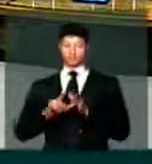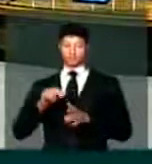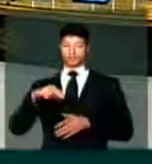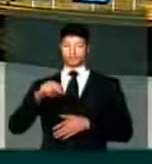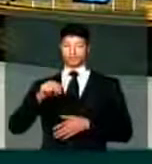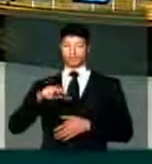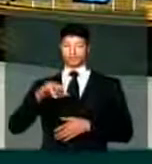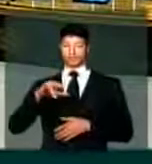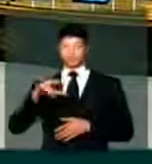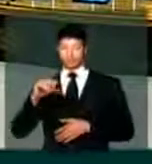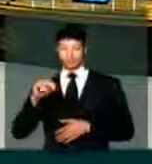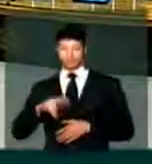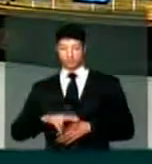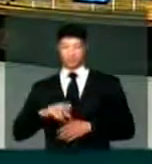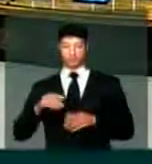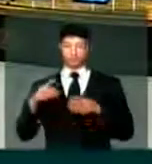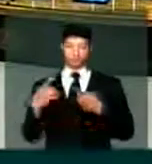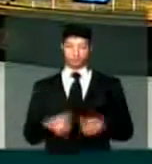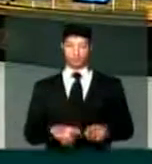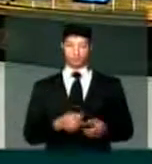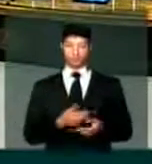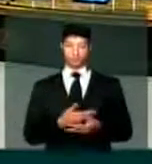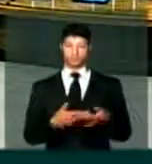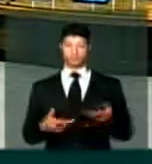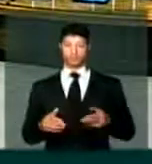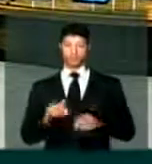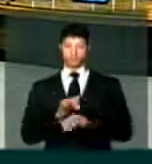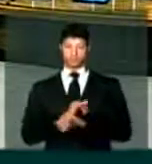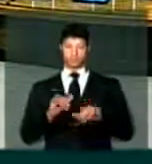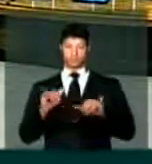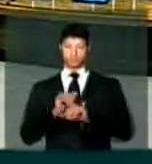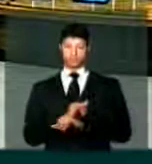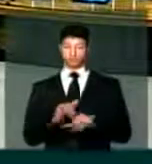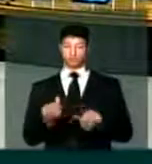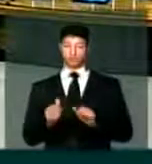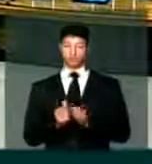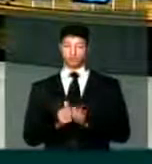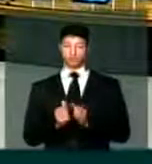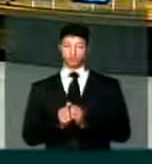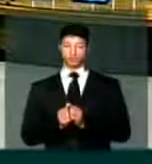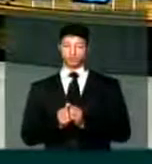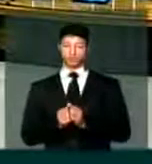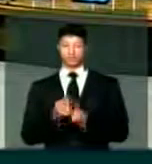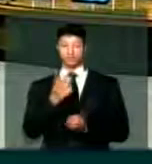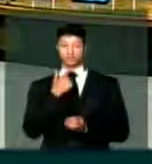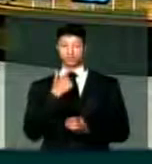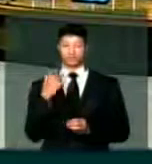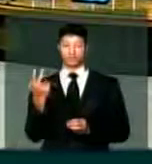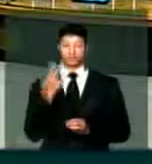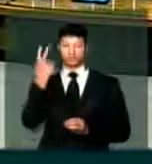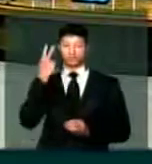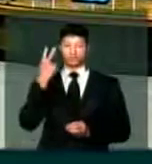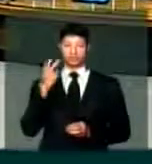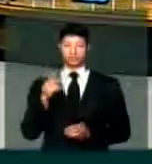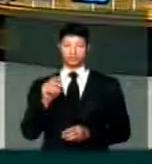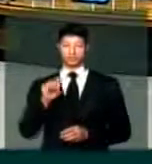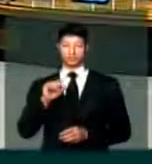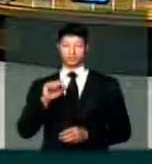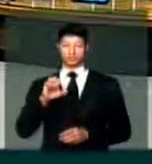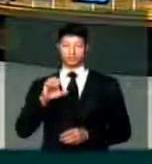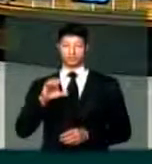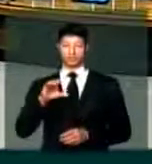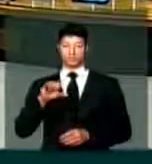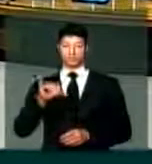antinacional, antipopular, pró-imperialista, que se anuncia com essa pretensa vitória de Aécio Neves nas